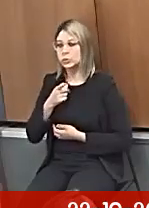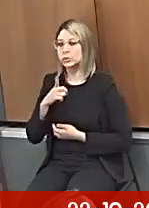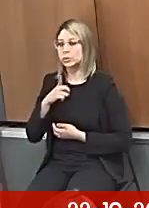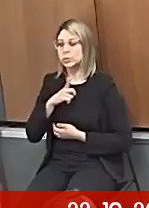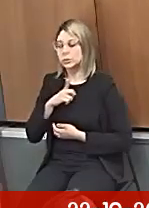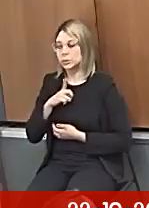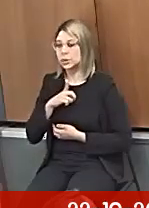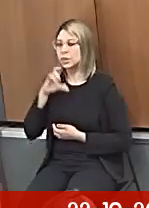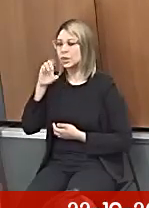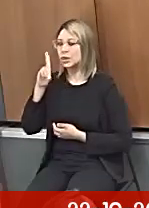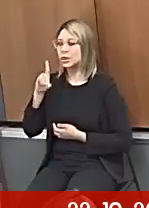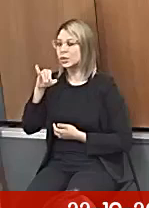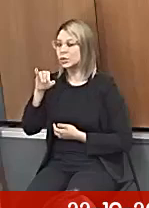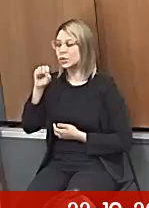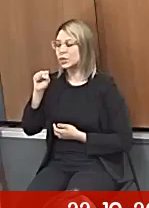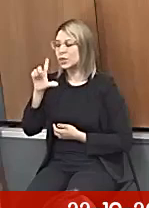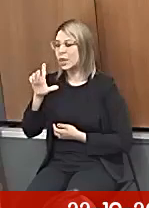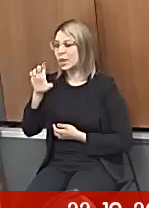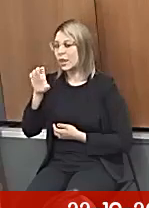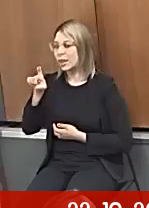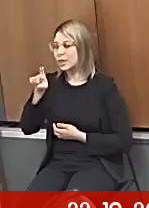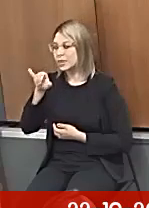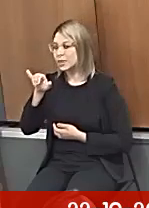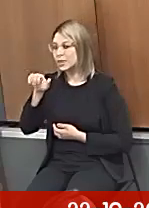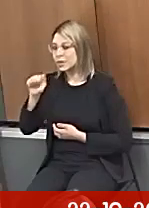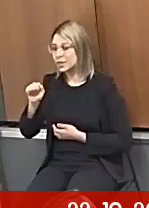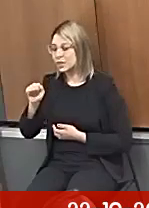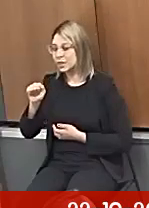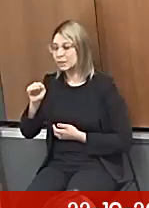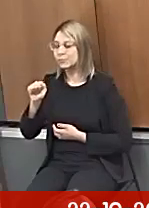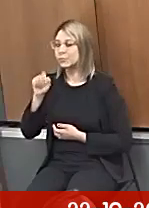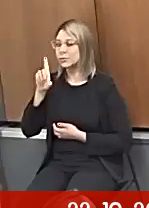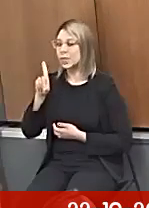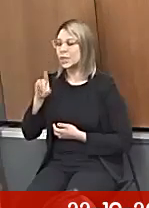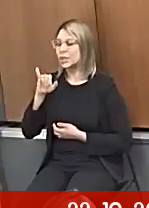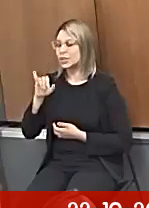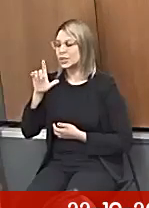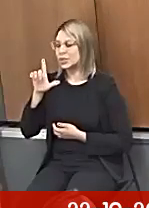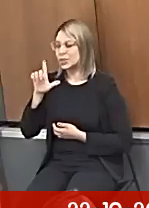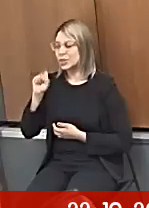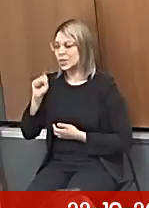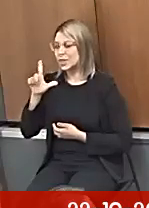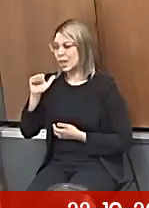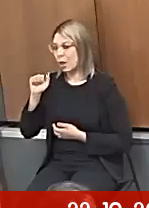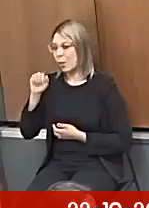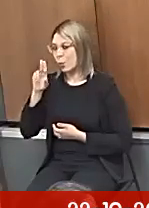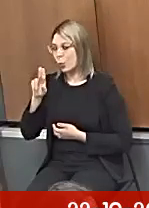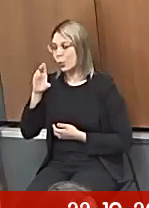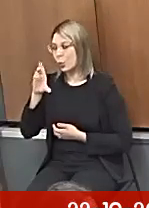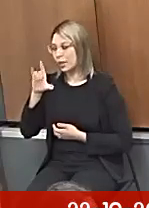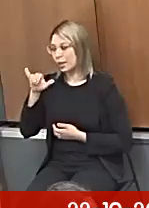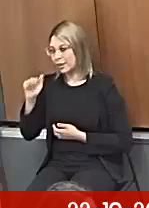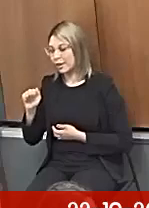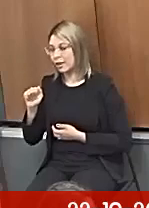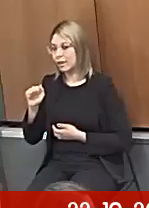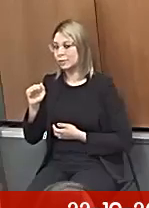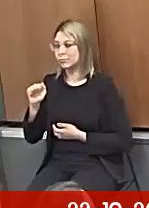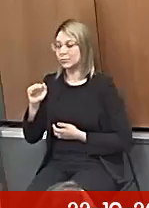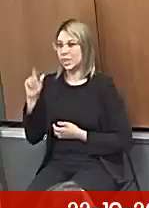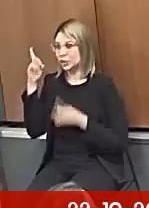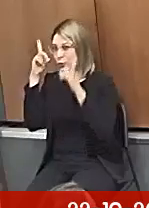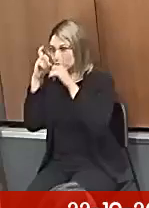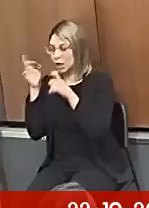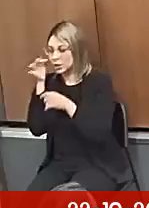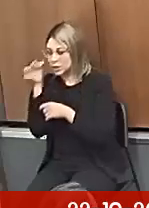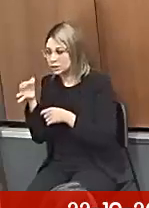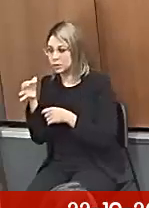dislexia, descalculia, disnomia, disgrafia e déficit de atenção. Vejam que